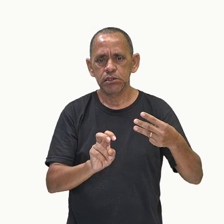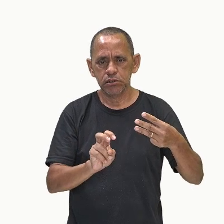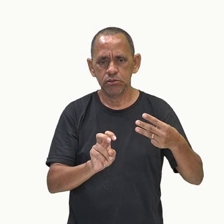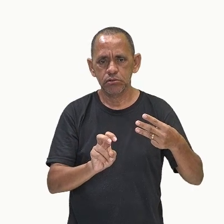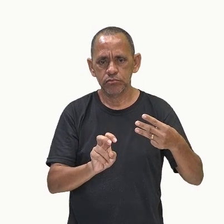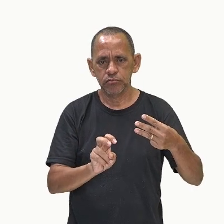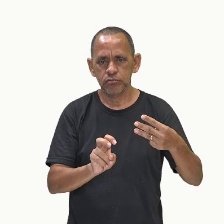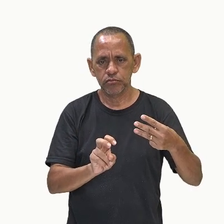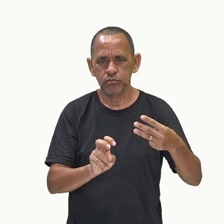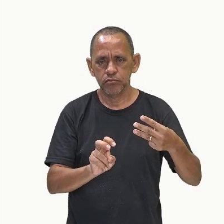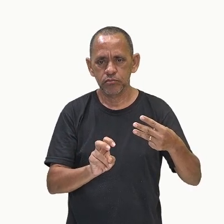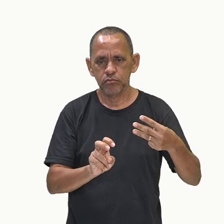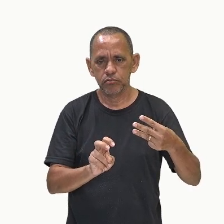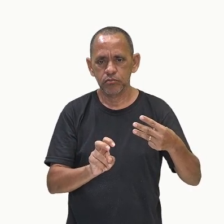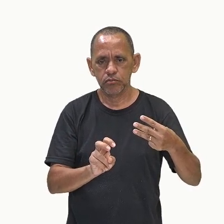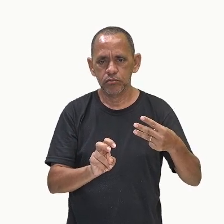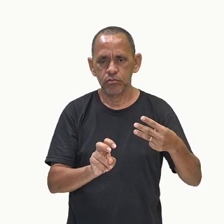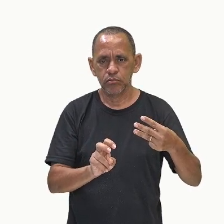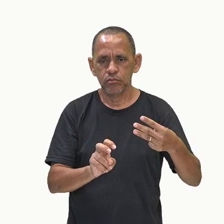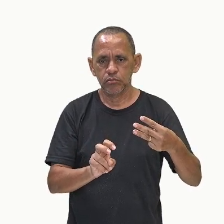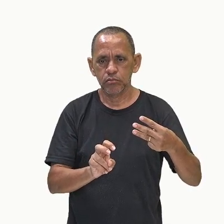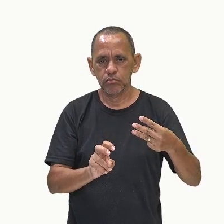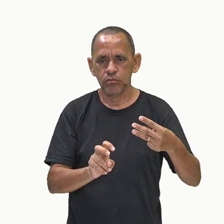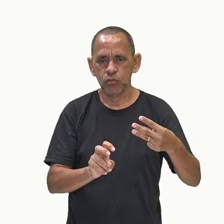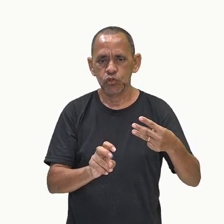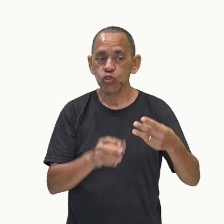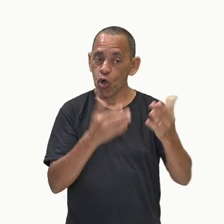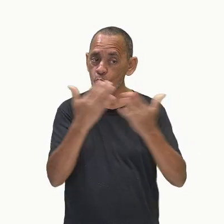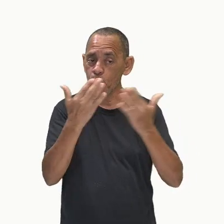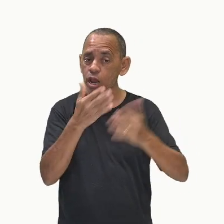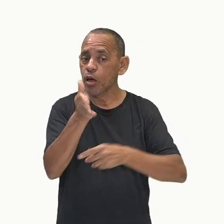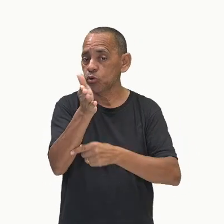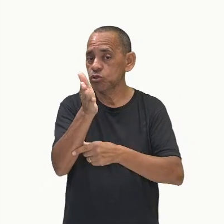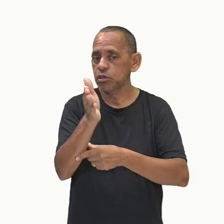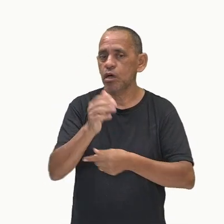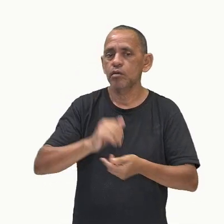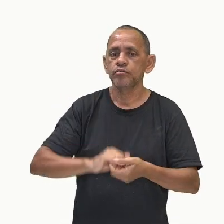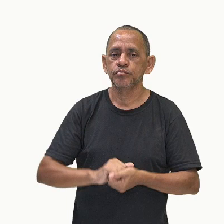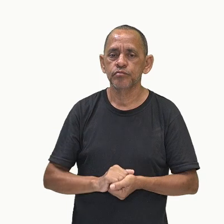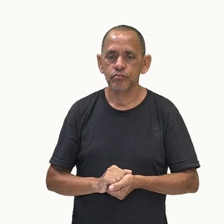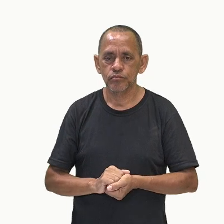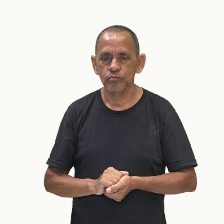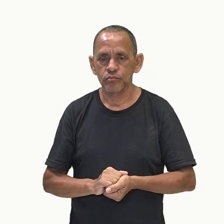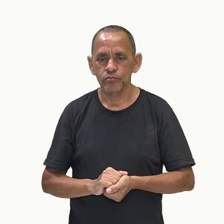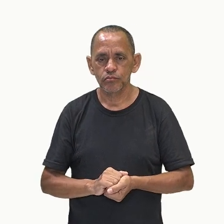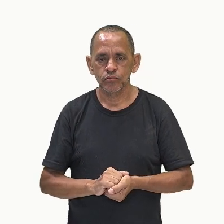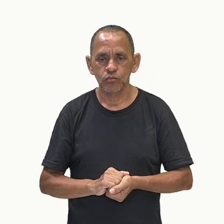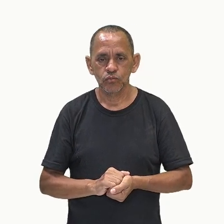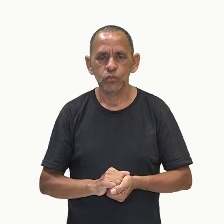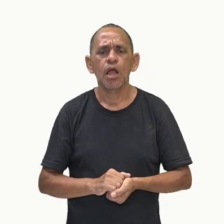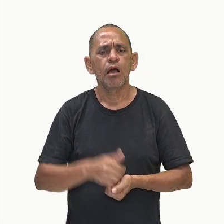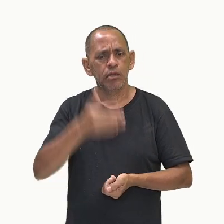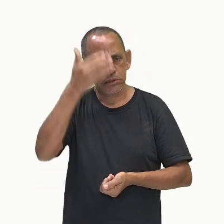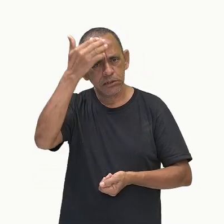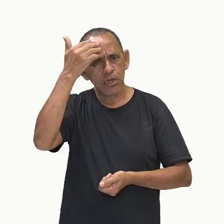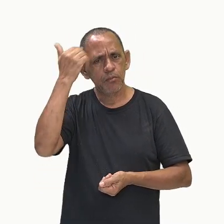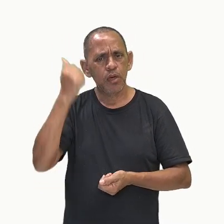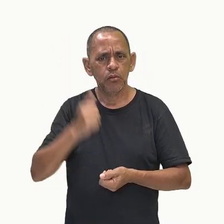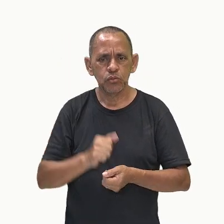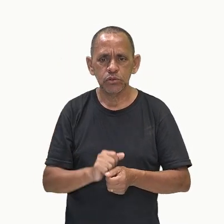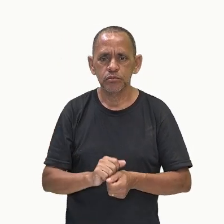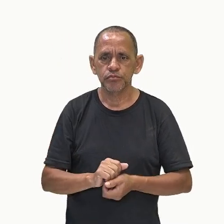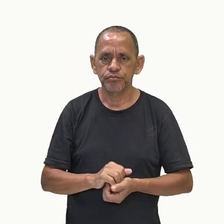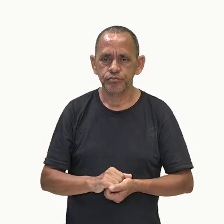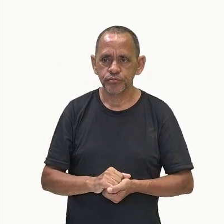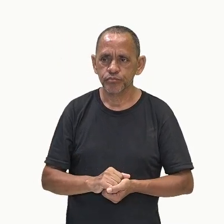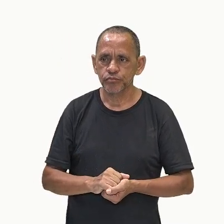a comparação, é 45. Então, nós já sabemos que o 45 é o maior lado do nosso triângulo. Beleza.